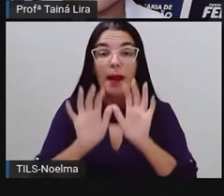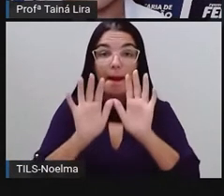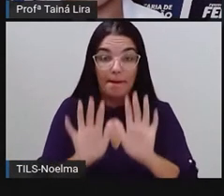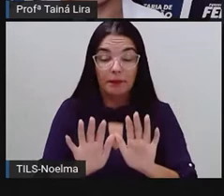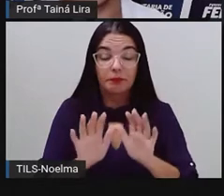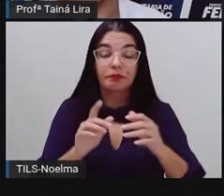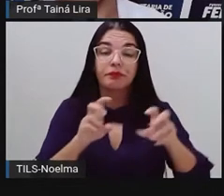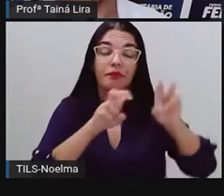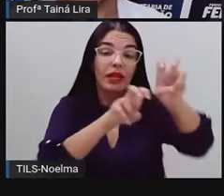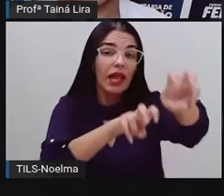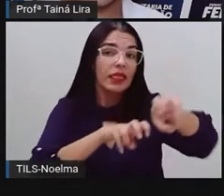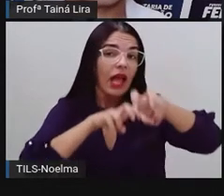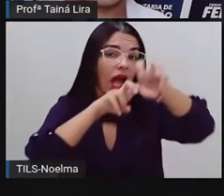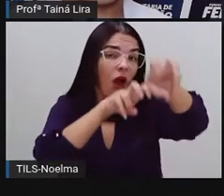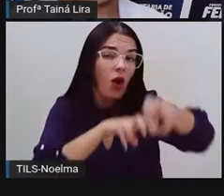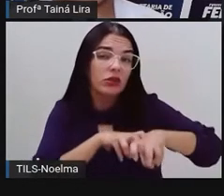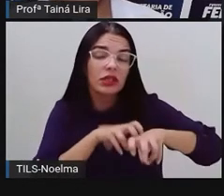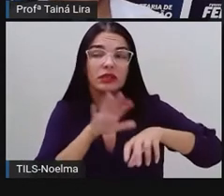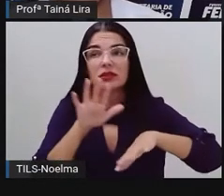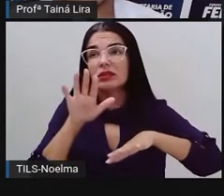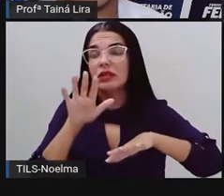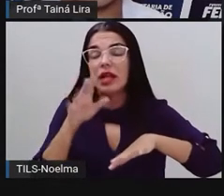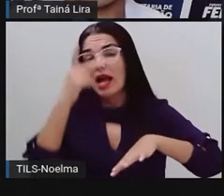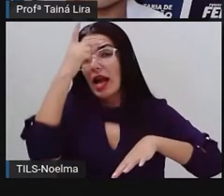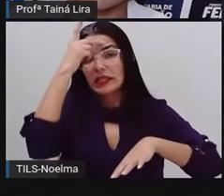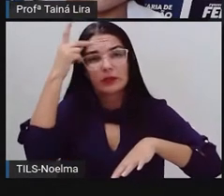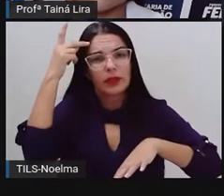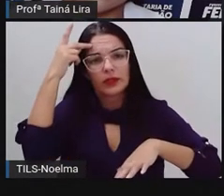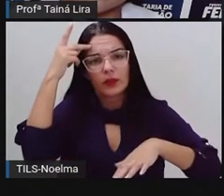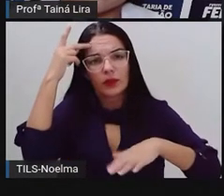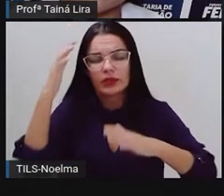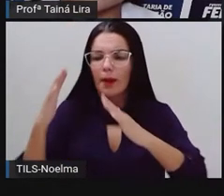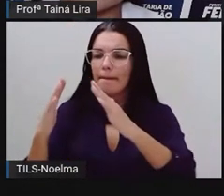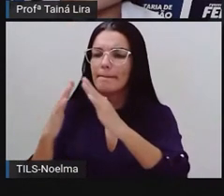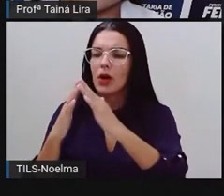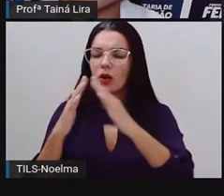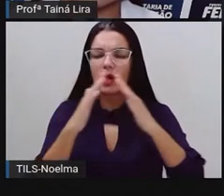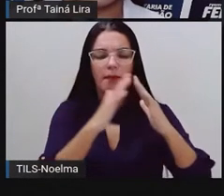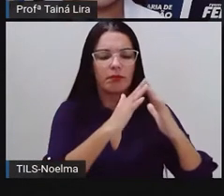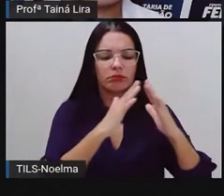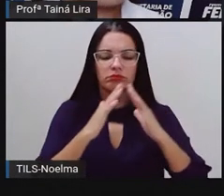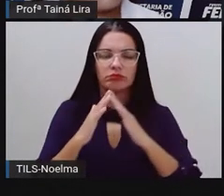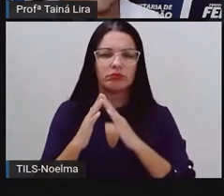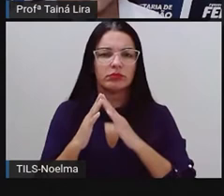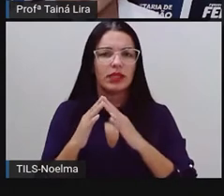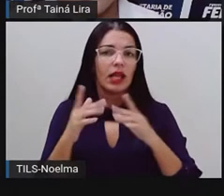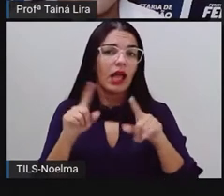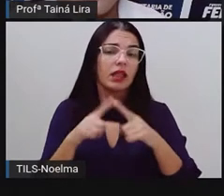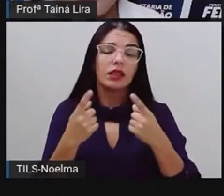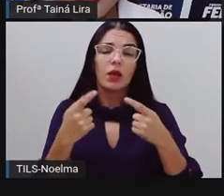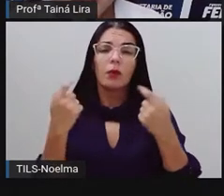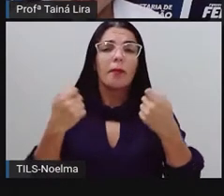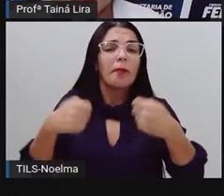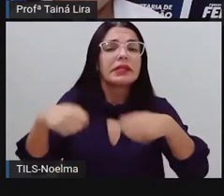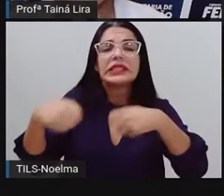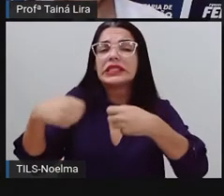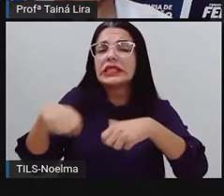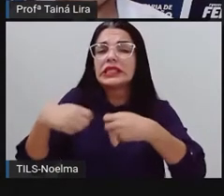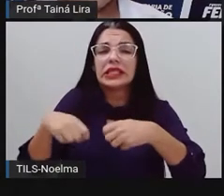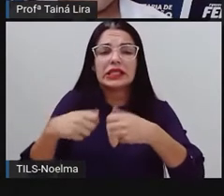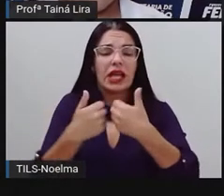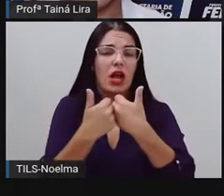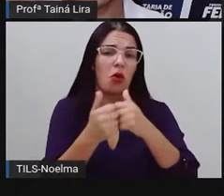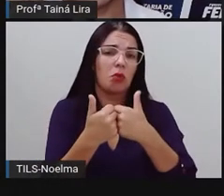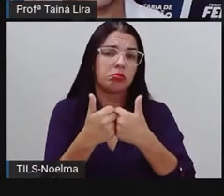zona rural geralmente é as pessoas já moram uma pertinho da outra e aí e tem realmente necessidade